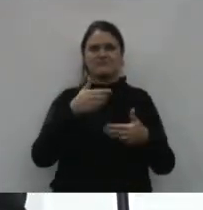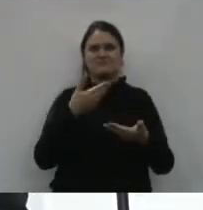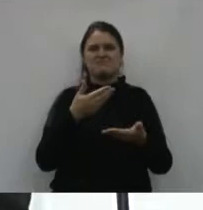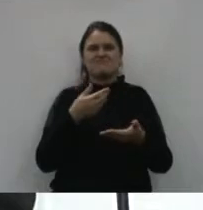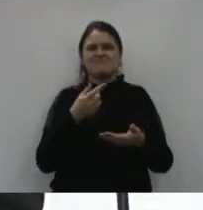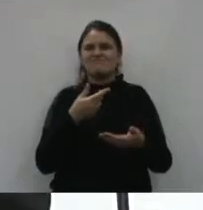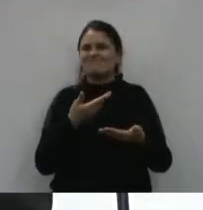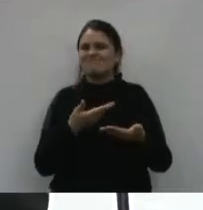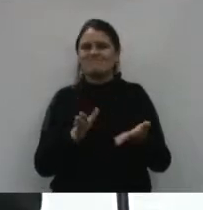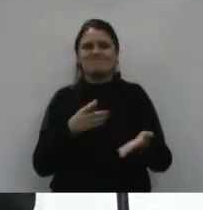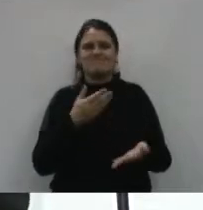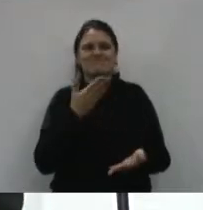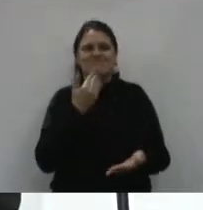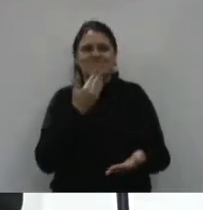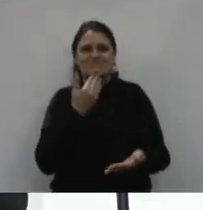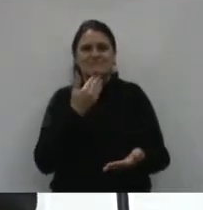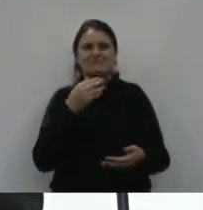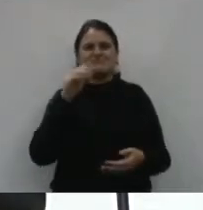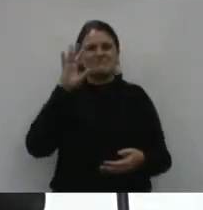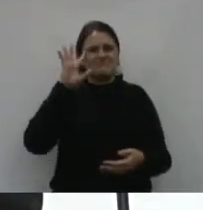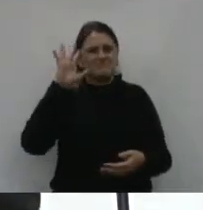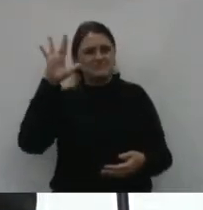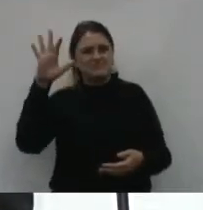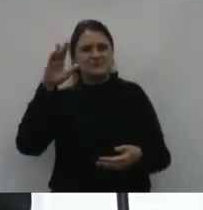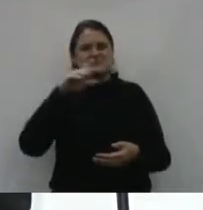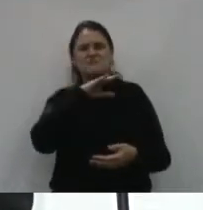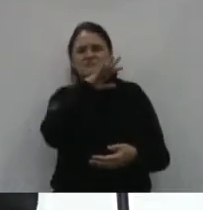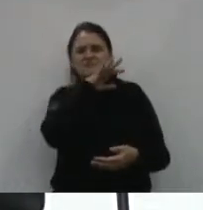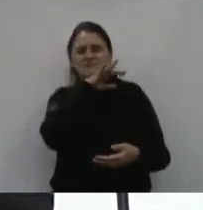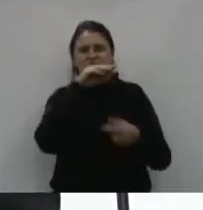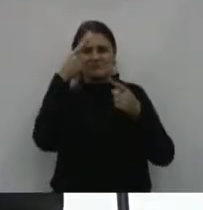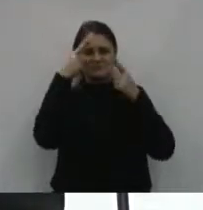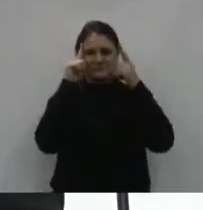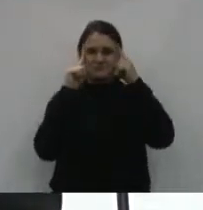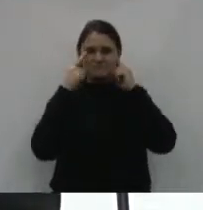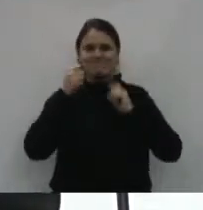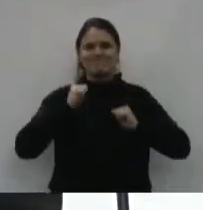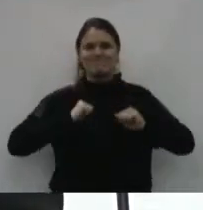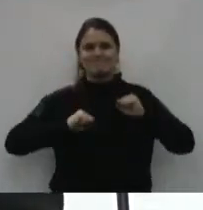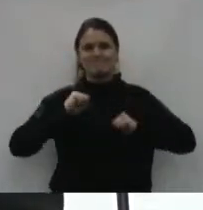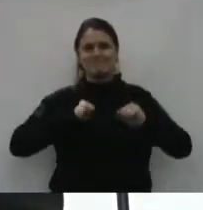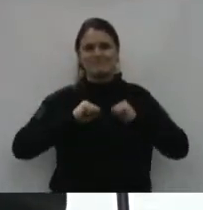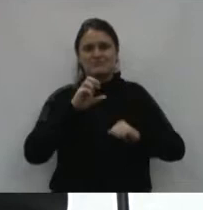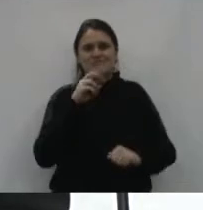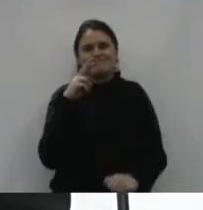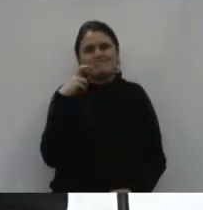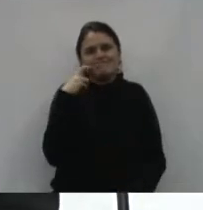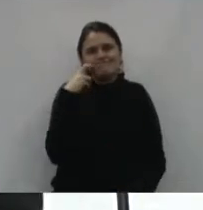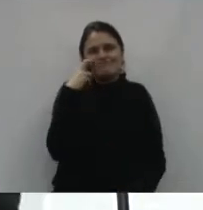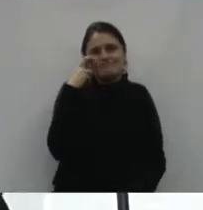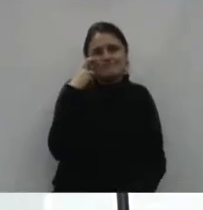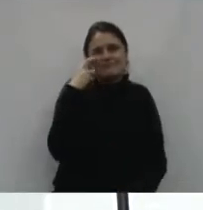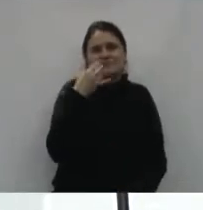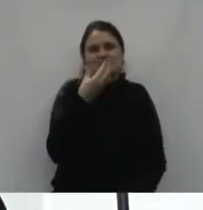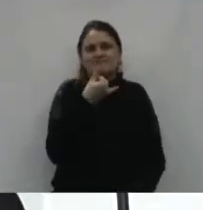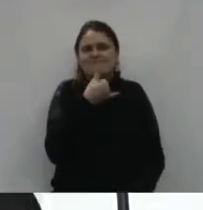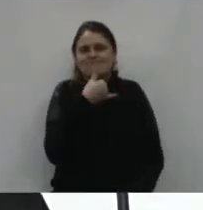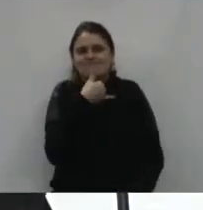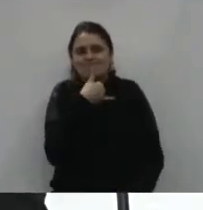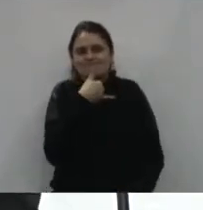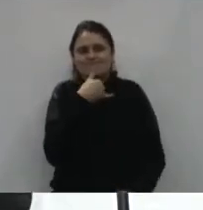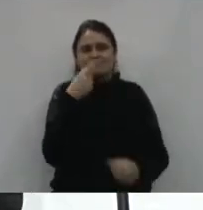de humor perda de apetite ter sono perturbado pesadelos suores agitação timidez em excesso